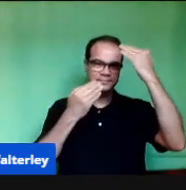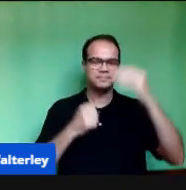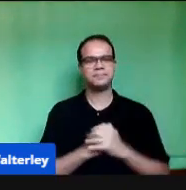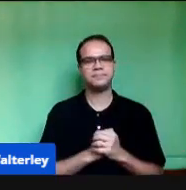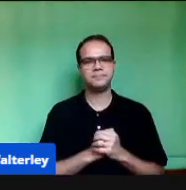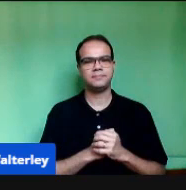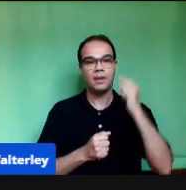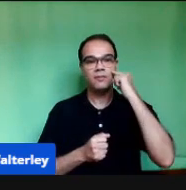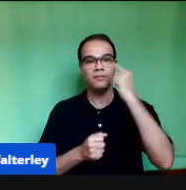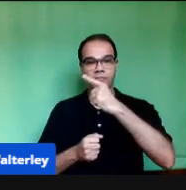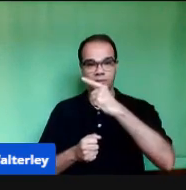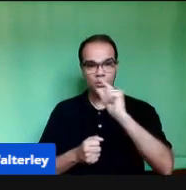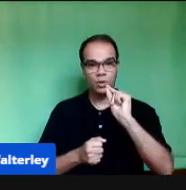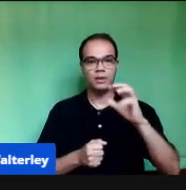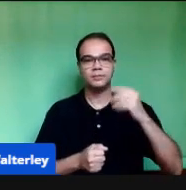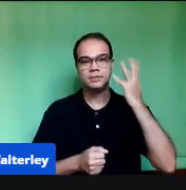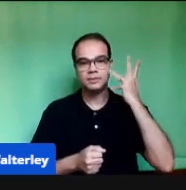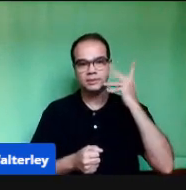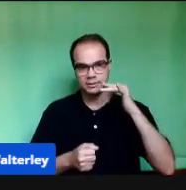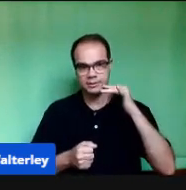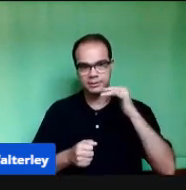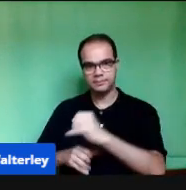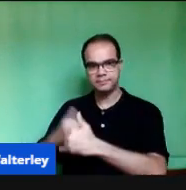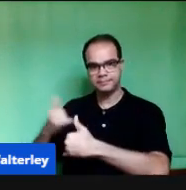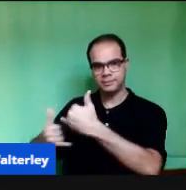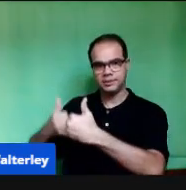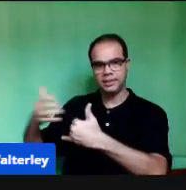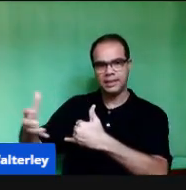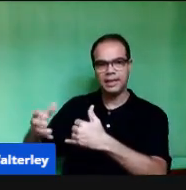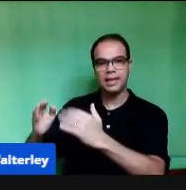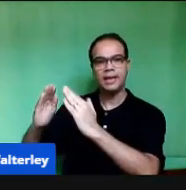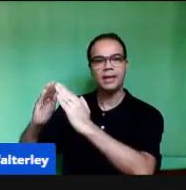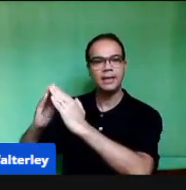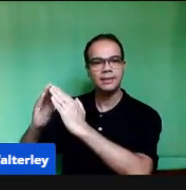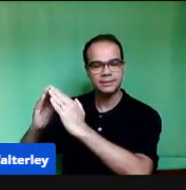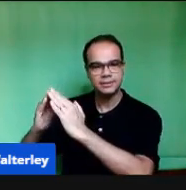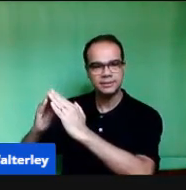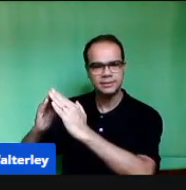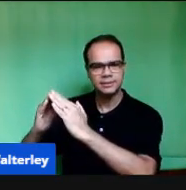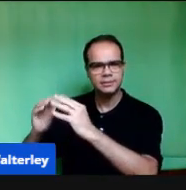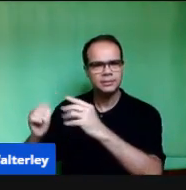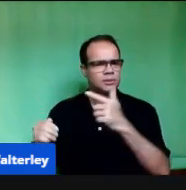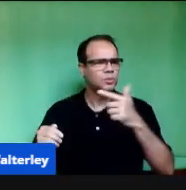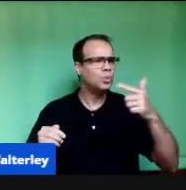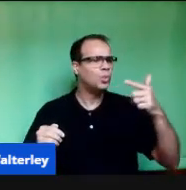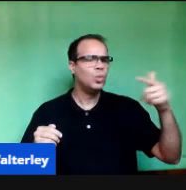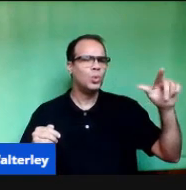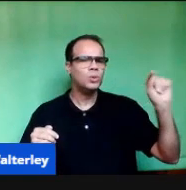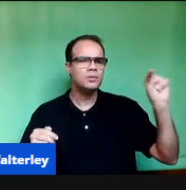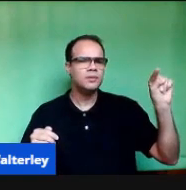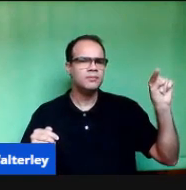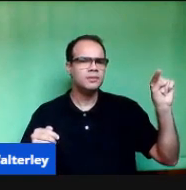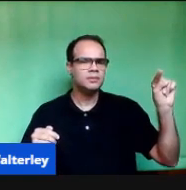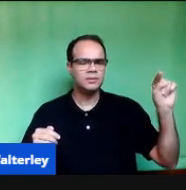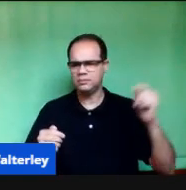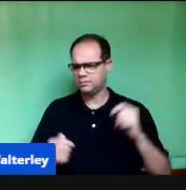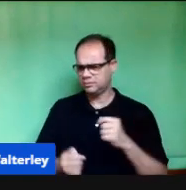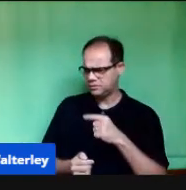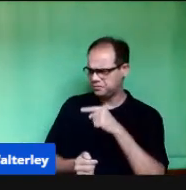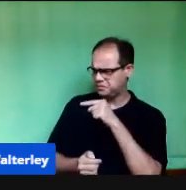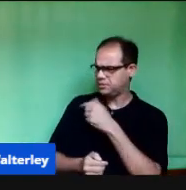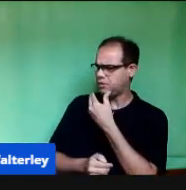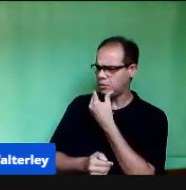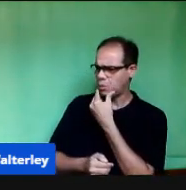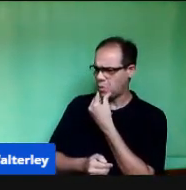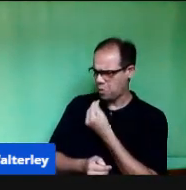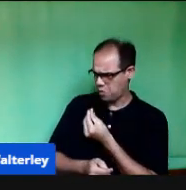estava brincando de casinha, que não é tida como uma brincadeira pela essa norma heteronormativa de